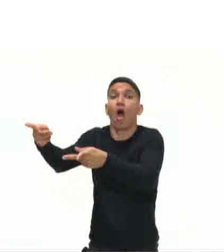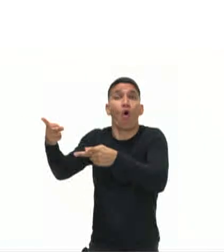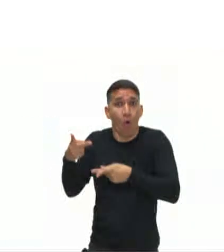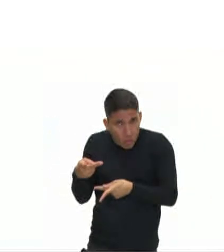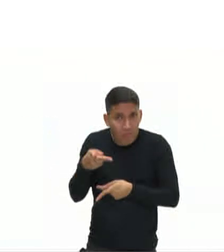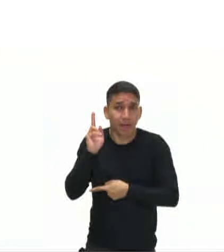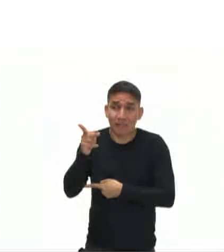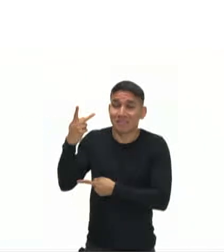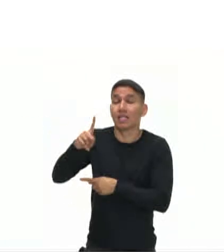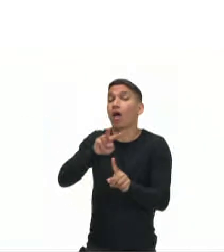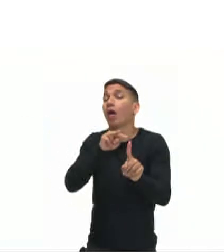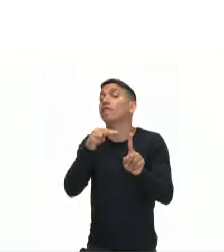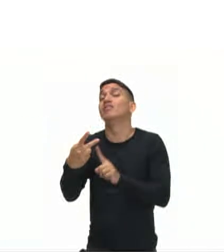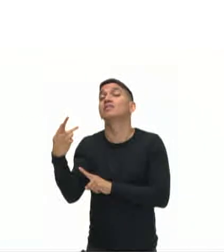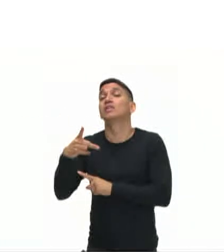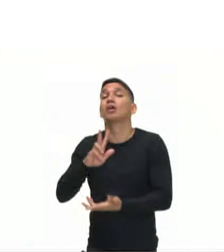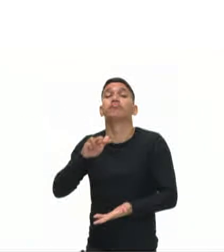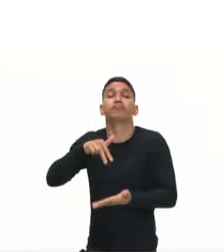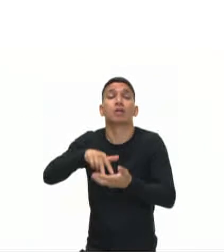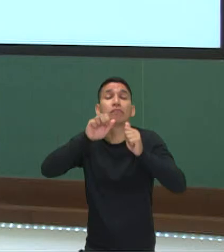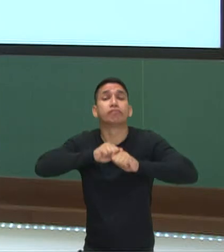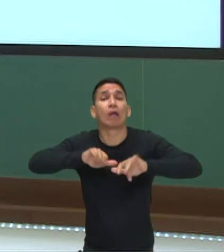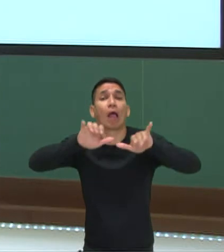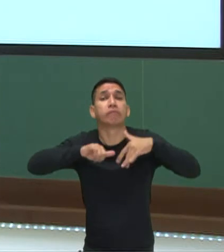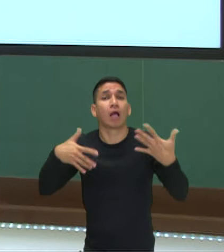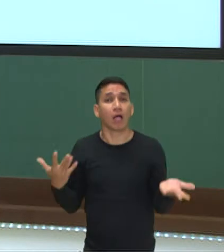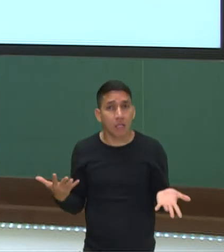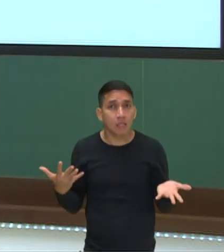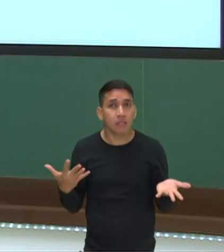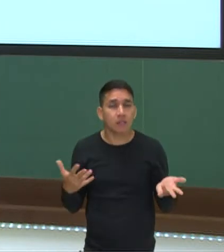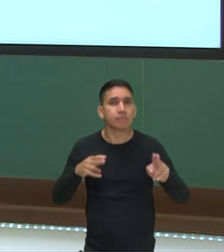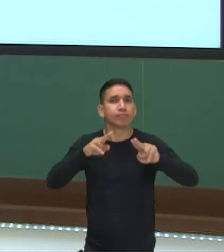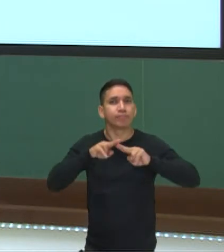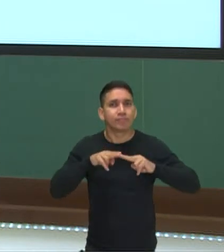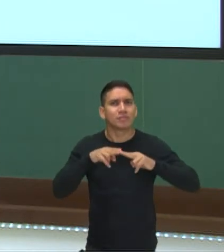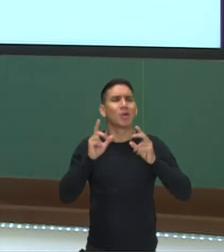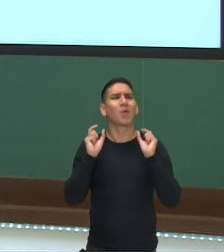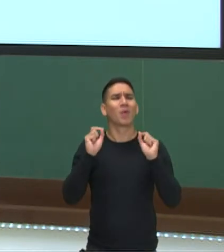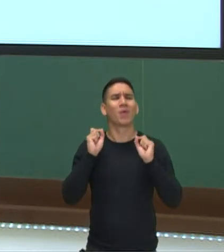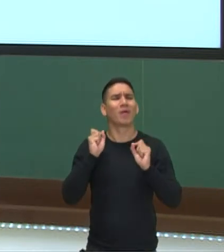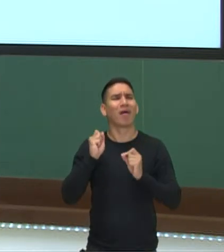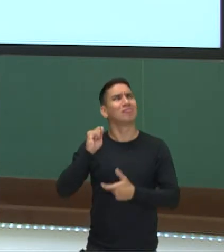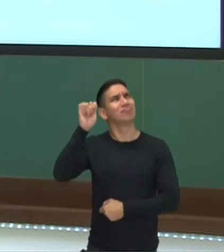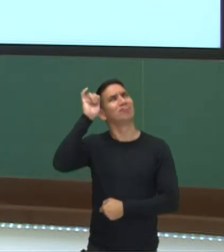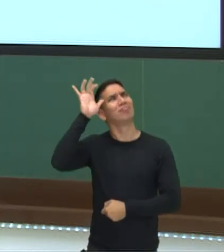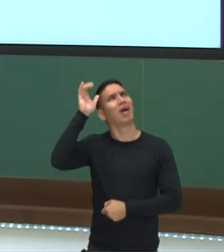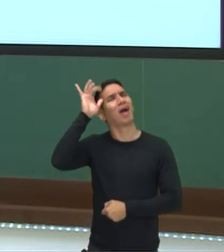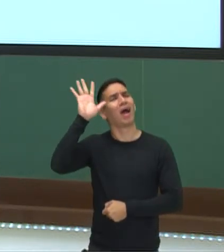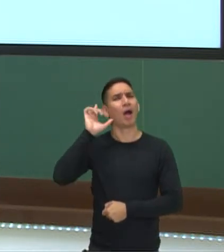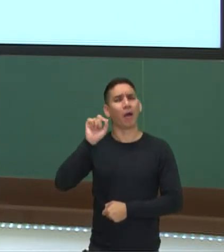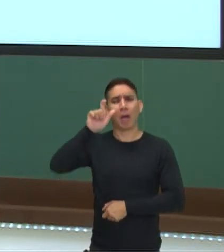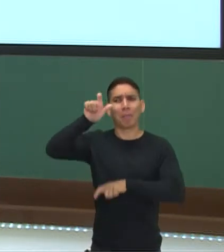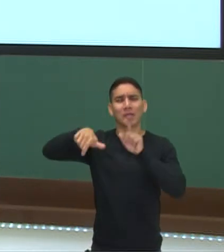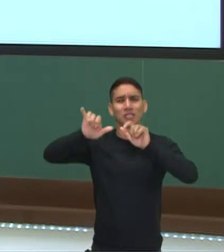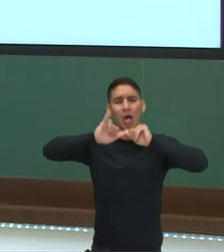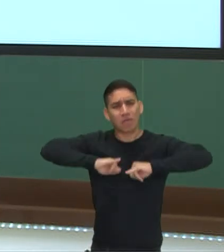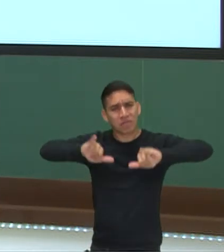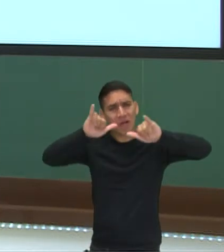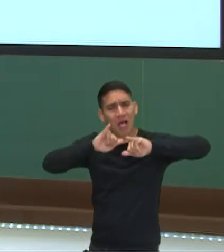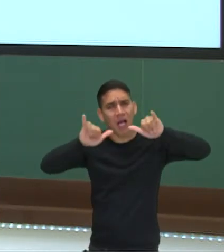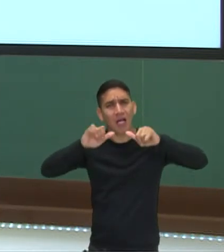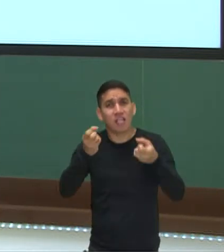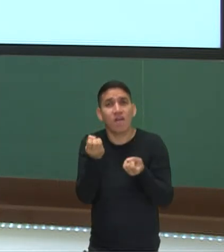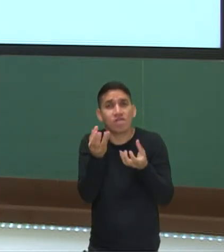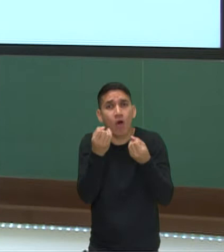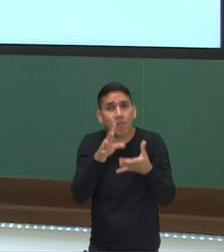a darem a sua opinião. Então, a imagem que se tem da pessoa que propaga a notícia,